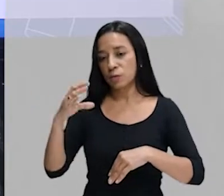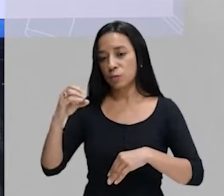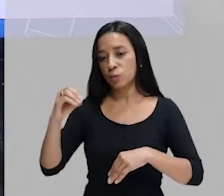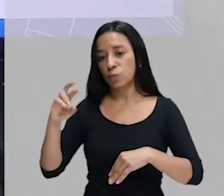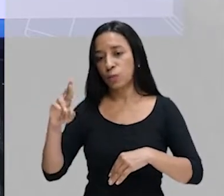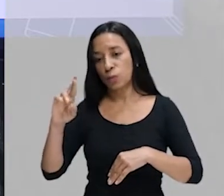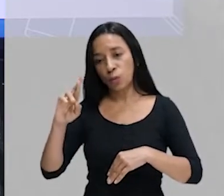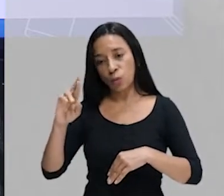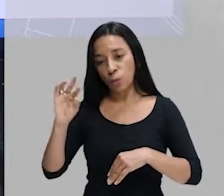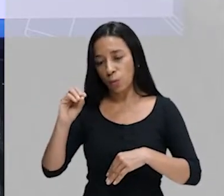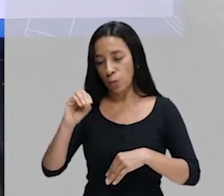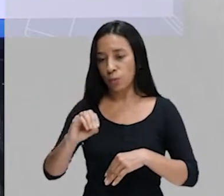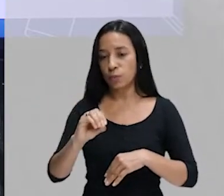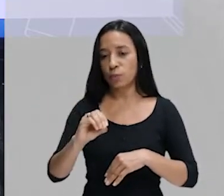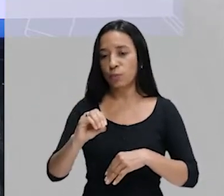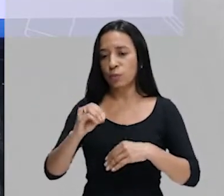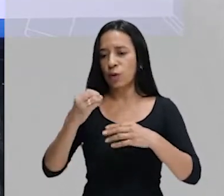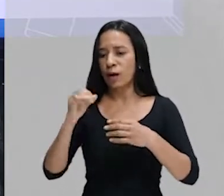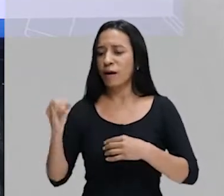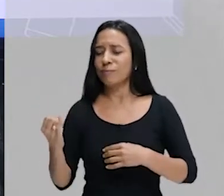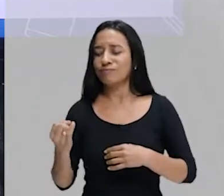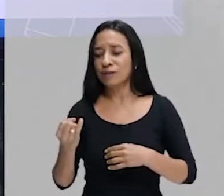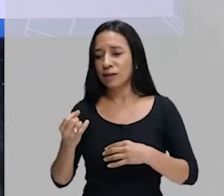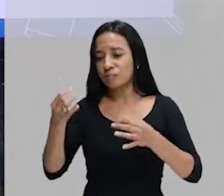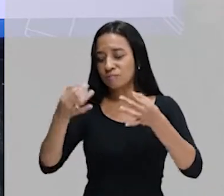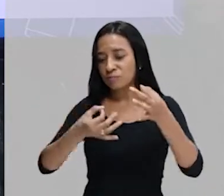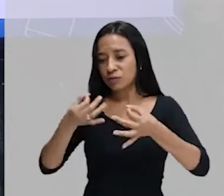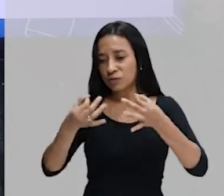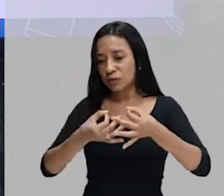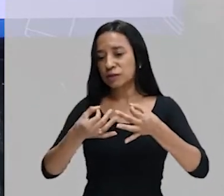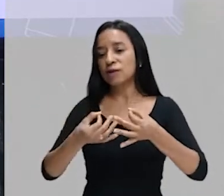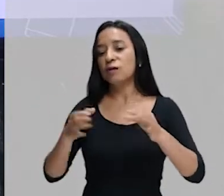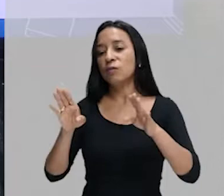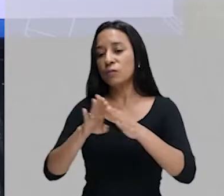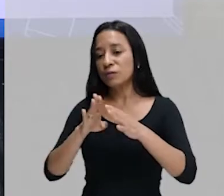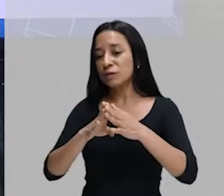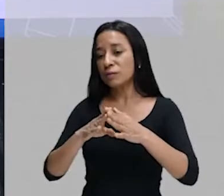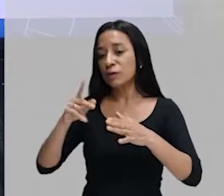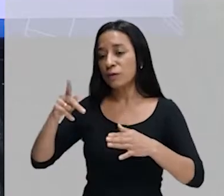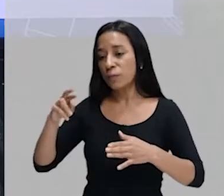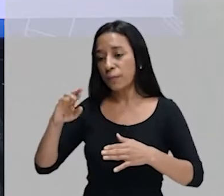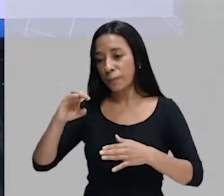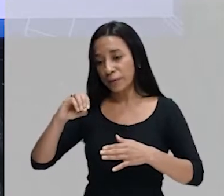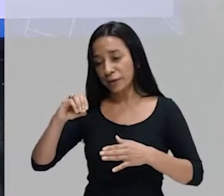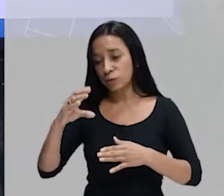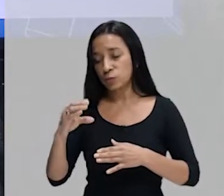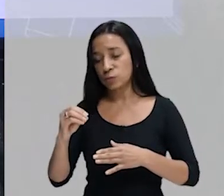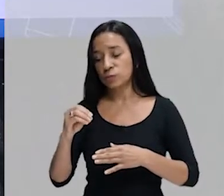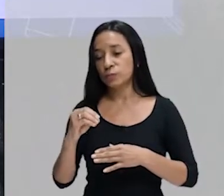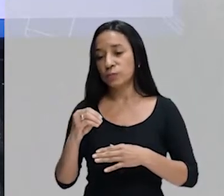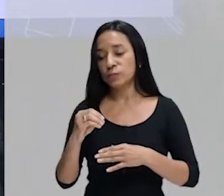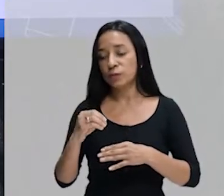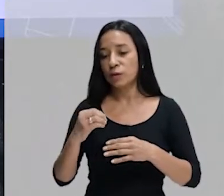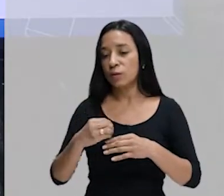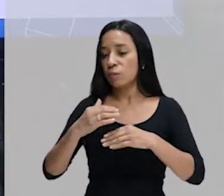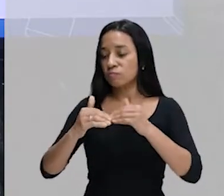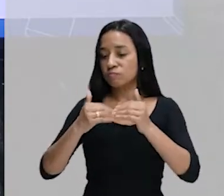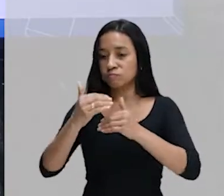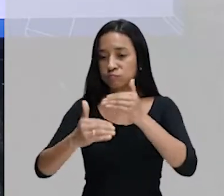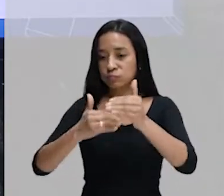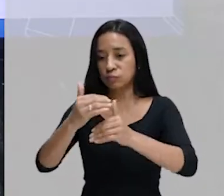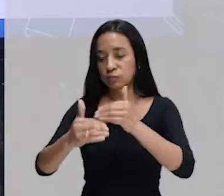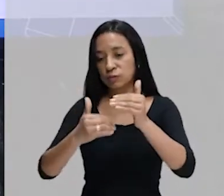a qualidade, os seus desenhos e o preço também, tá? Então, com o passar do tempo, as pessoas